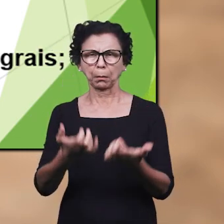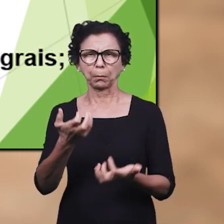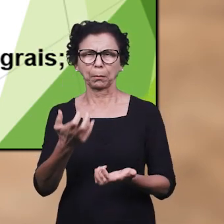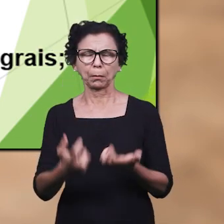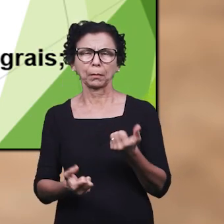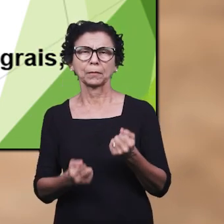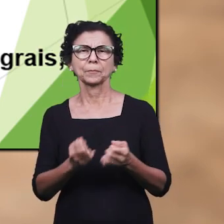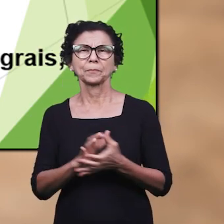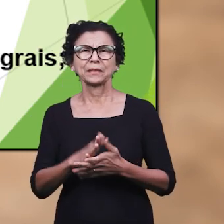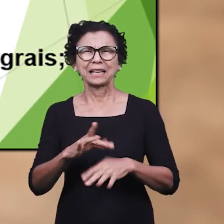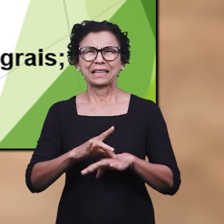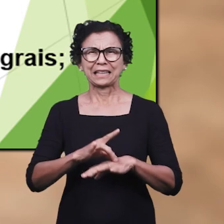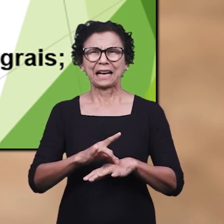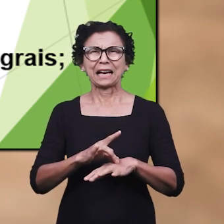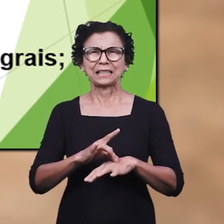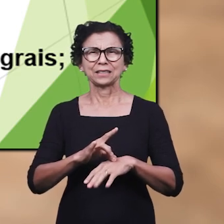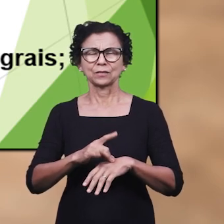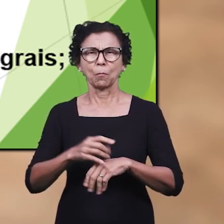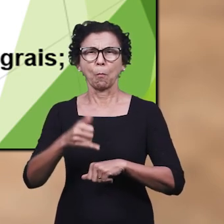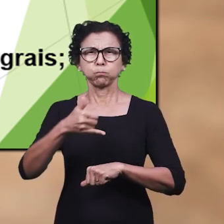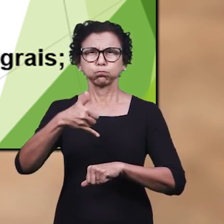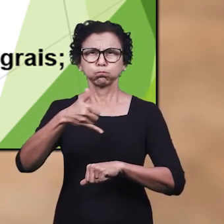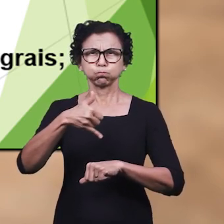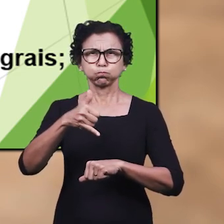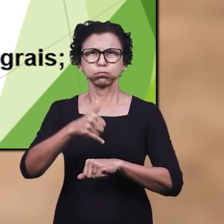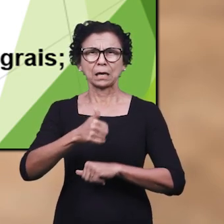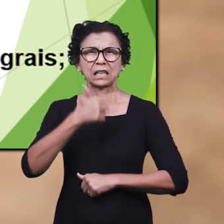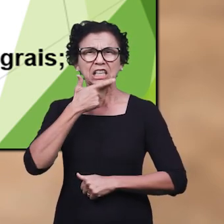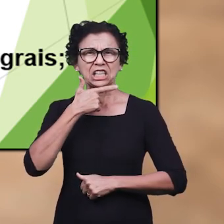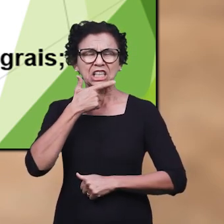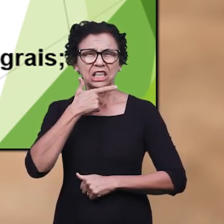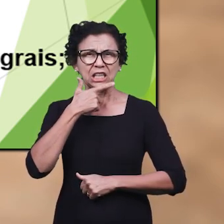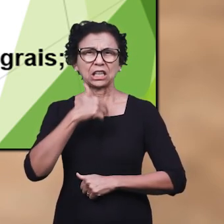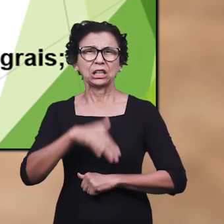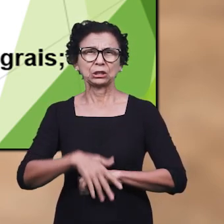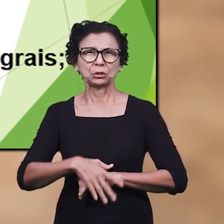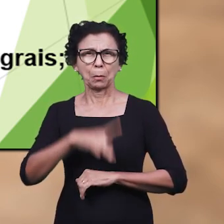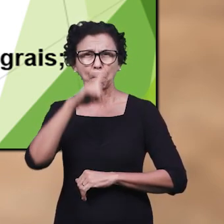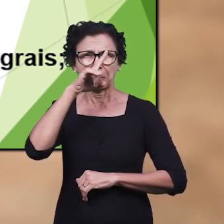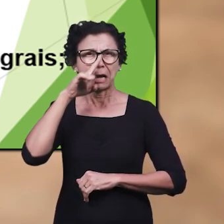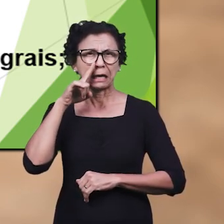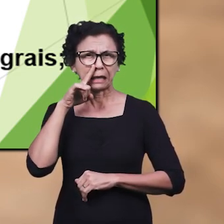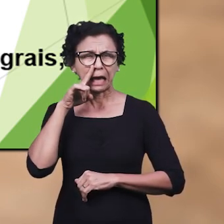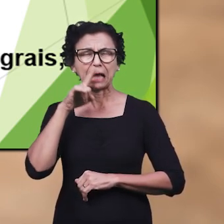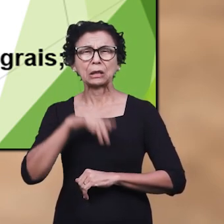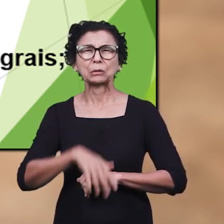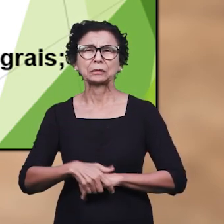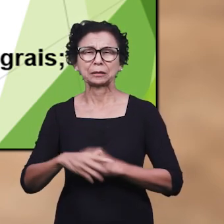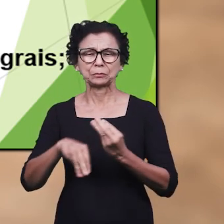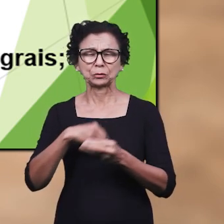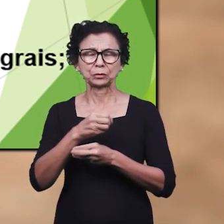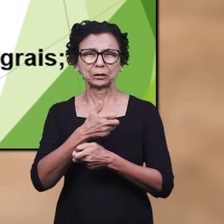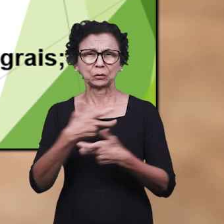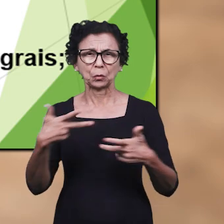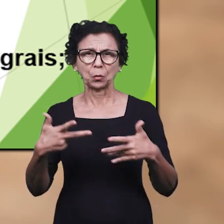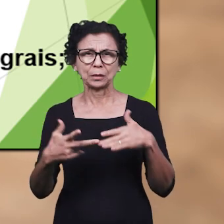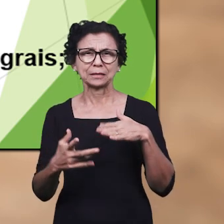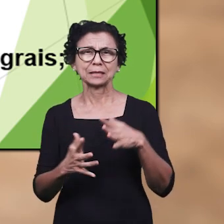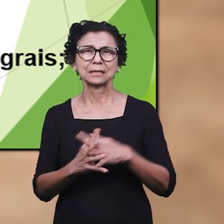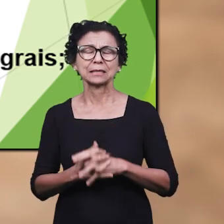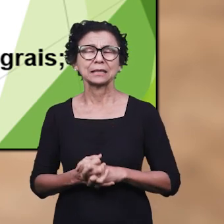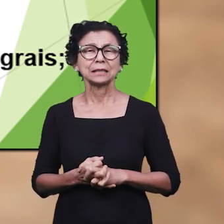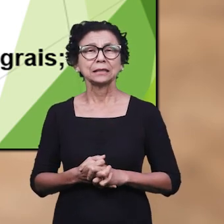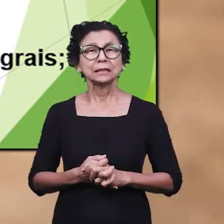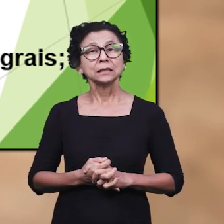animais, como carnes gordas, queijos também, requeijão, amarelos, embutidos. Diminua